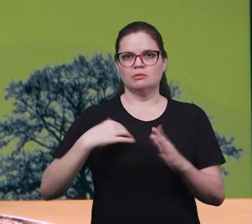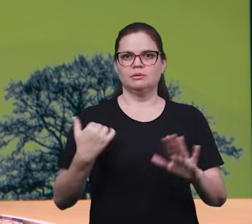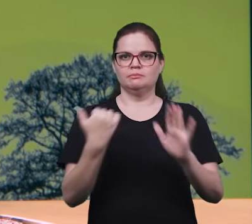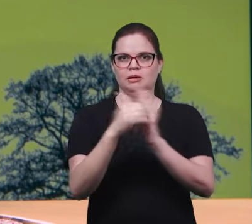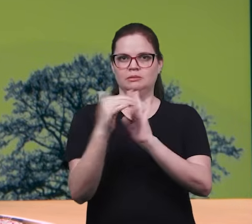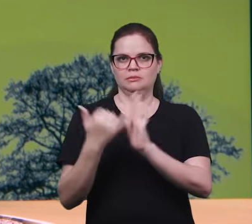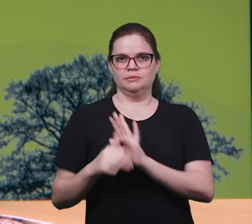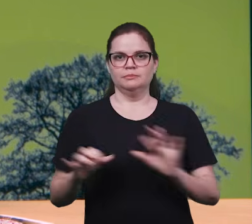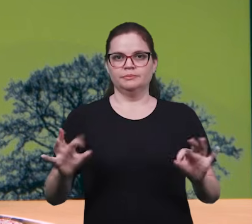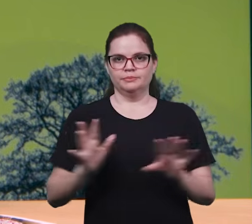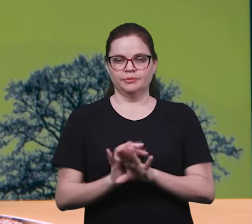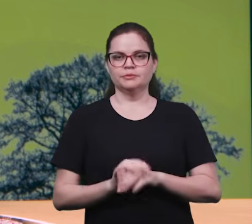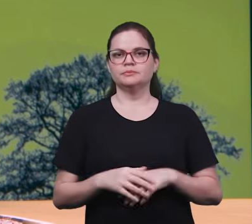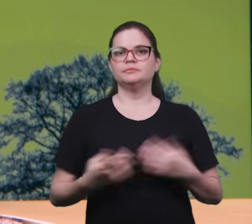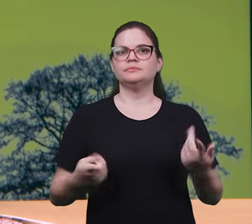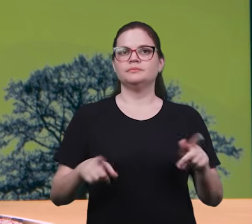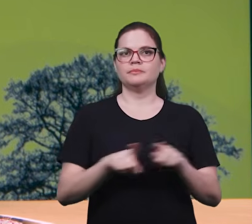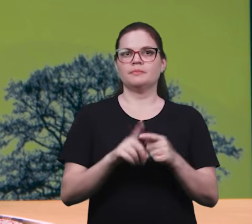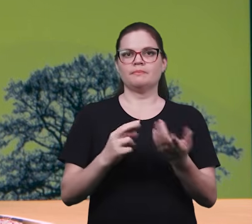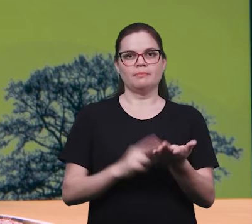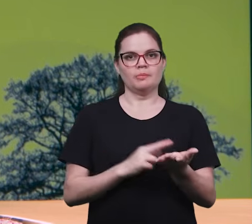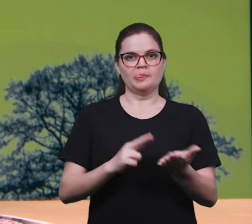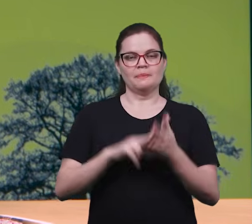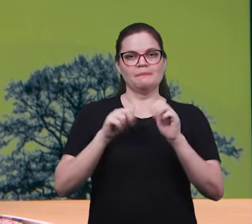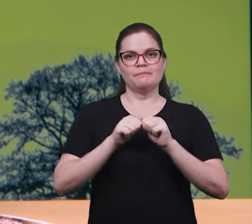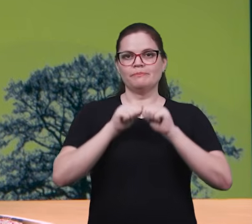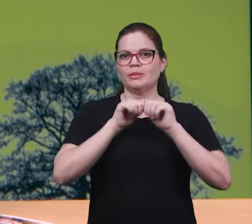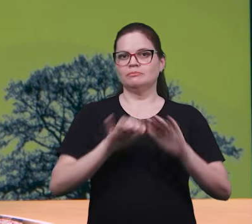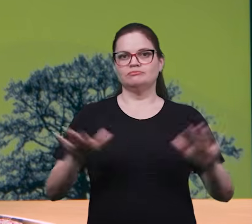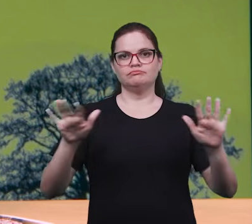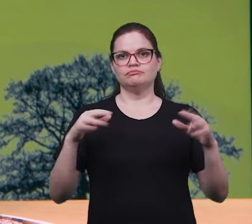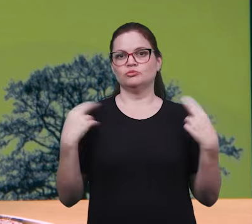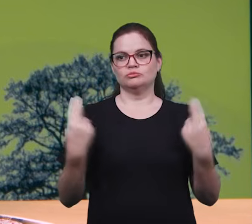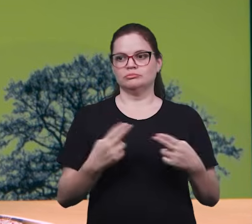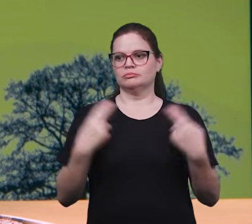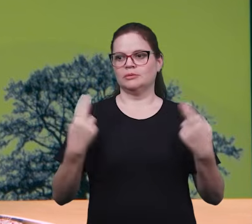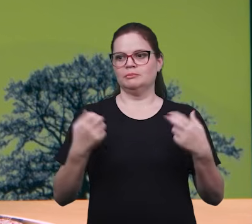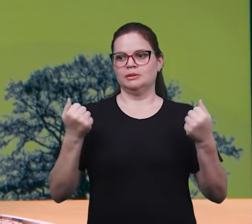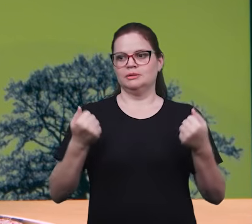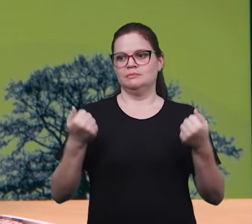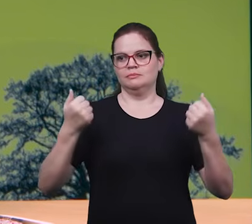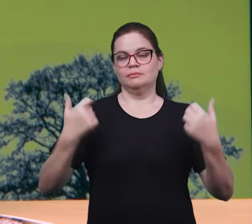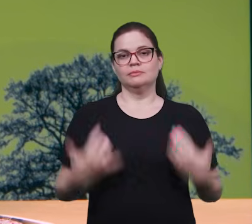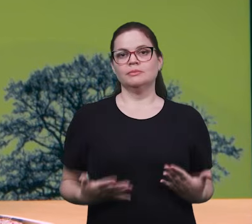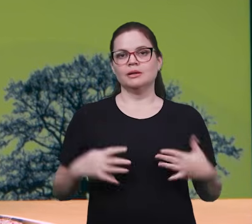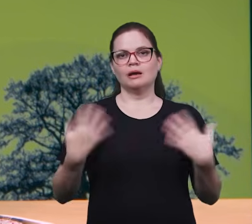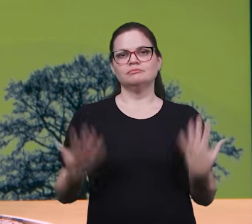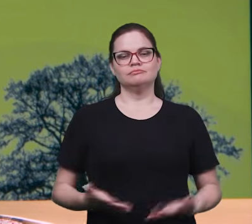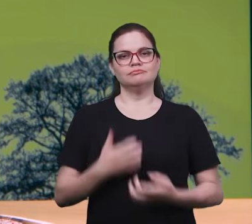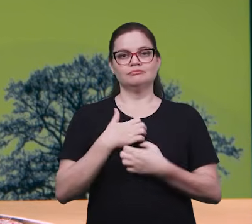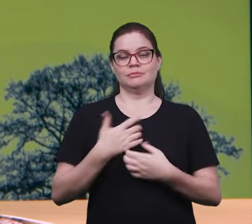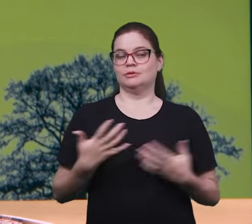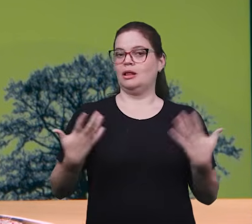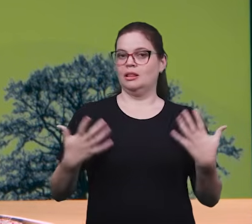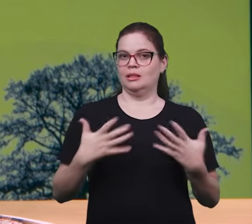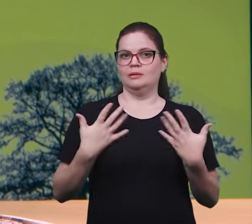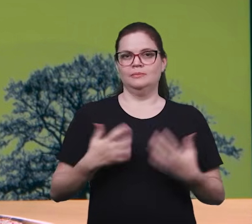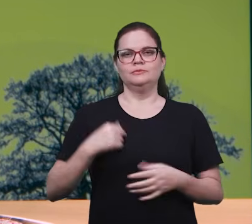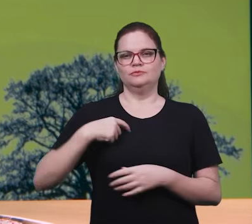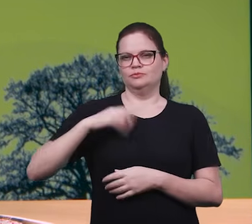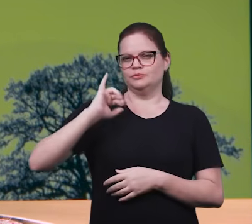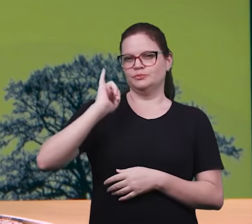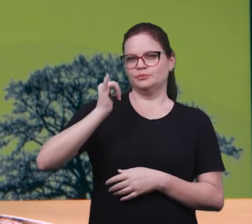o alcance dessa revista é algo que eu não tenho como mensurar a alegria que isso me traz. Eu vou só contar uma